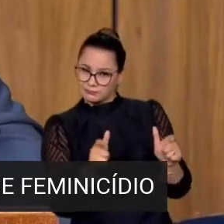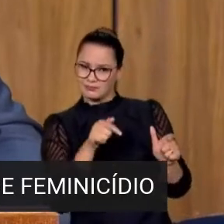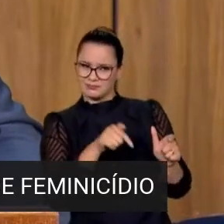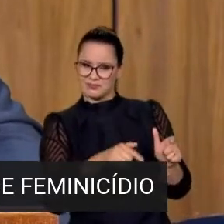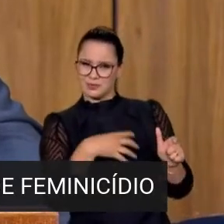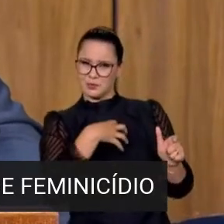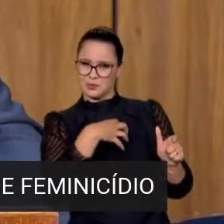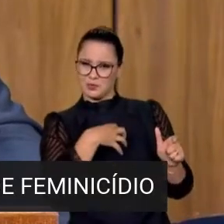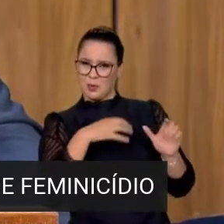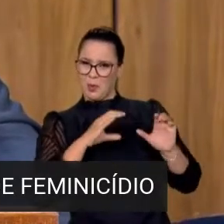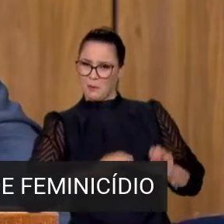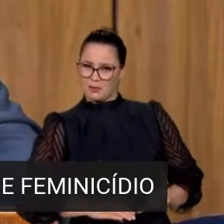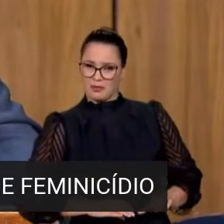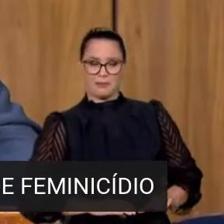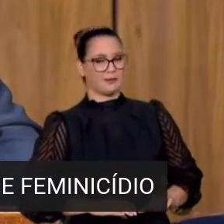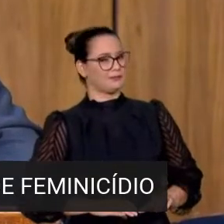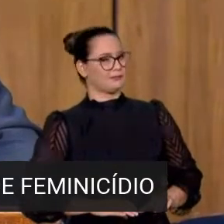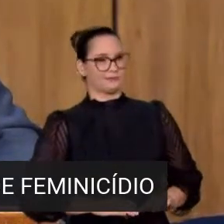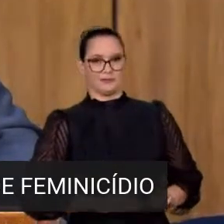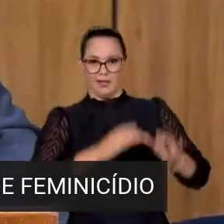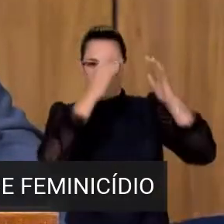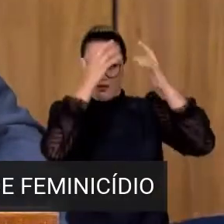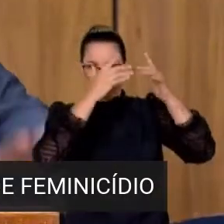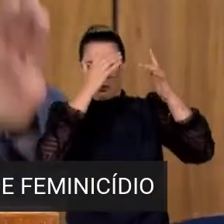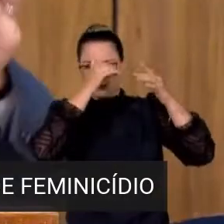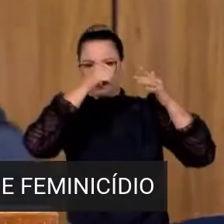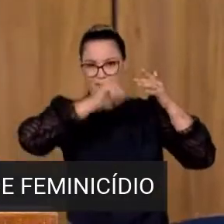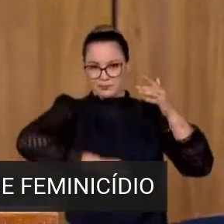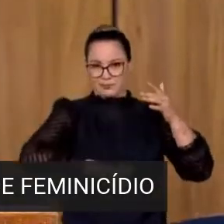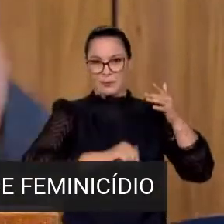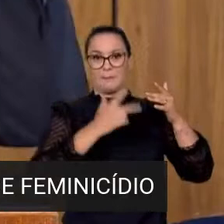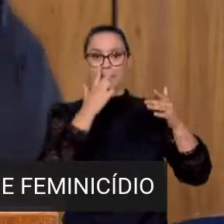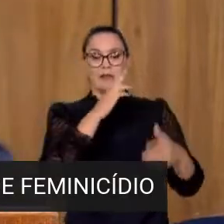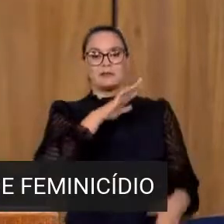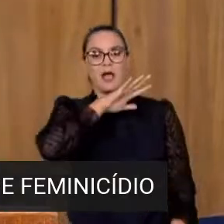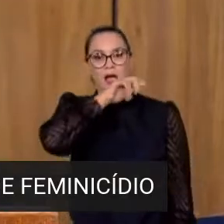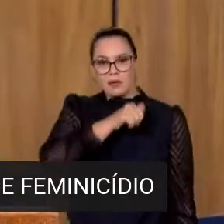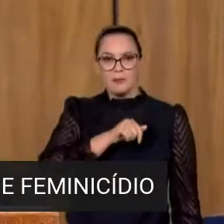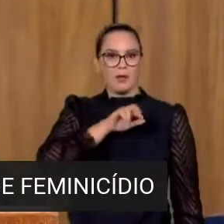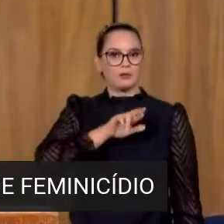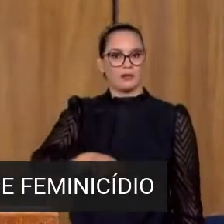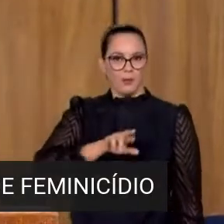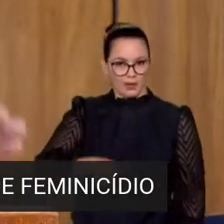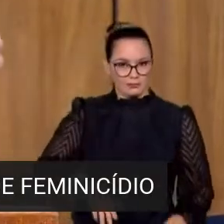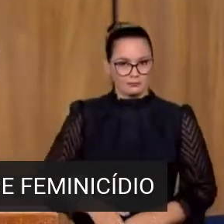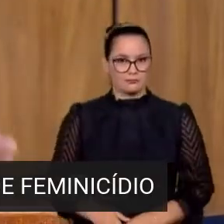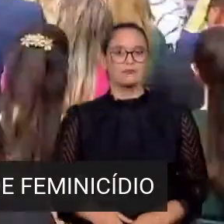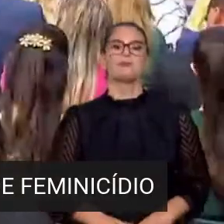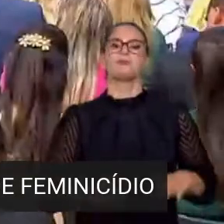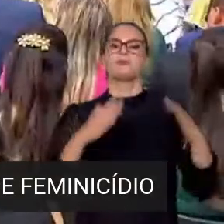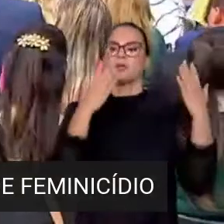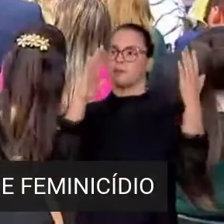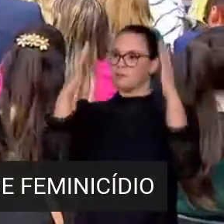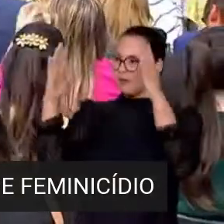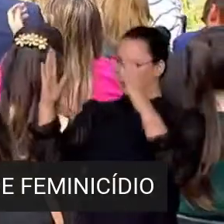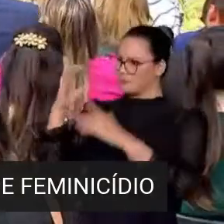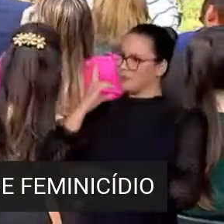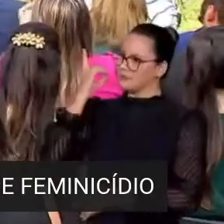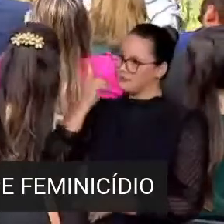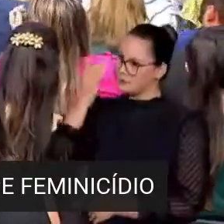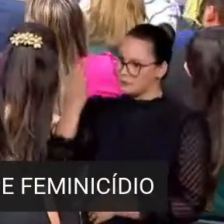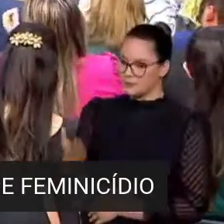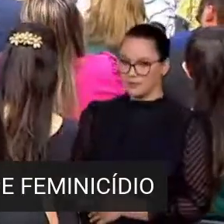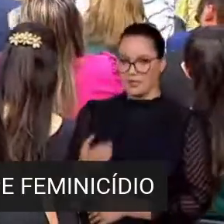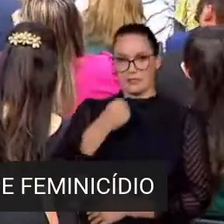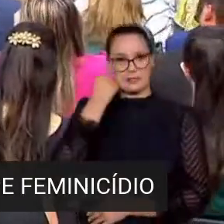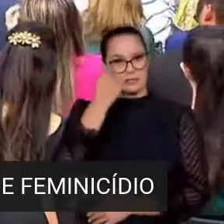comporta de forma irracional, como se animais não fossem. Parabéns aos deputados e às